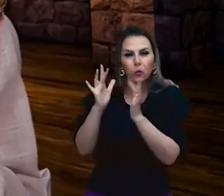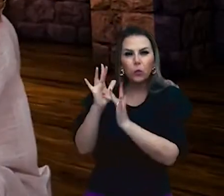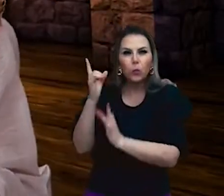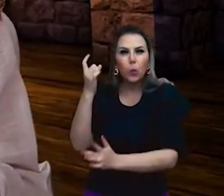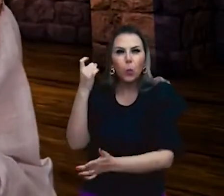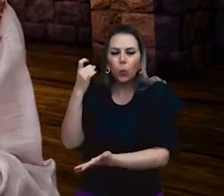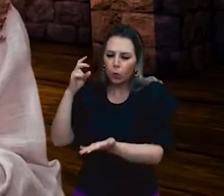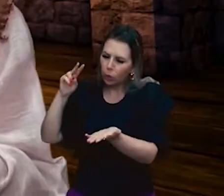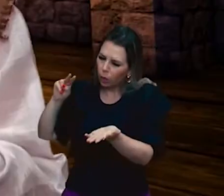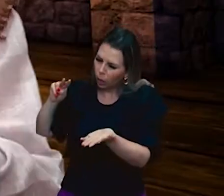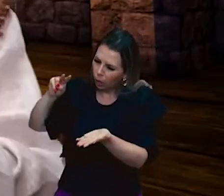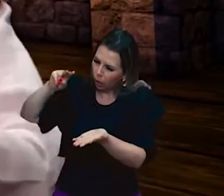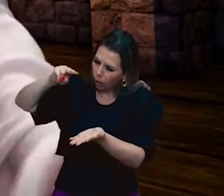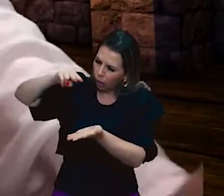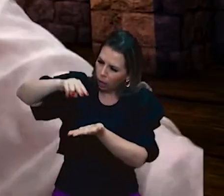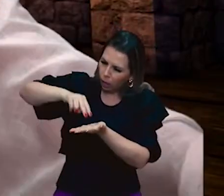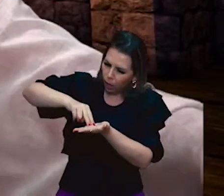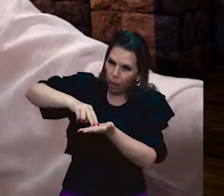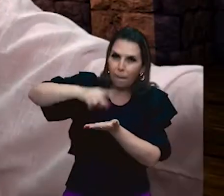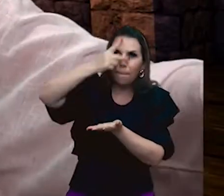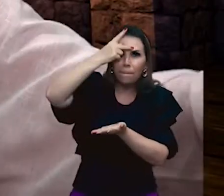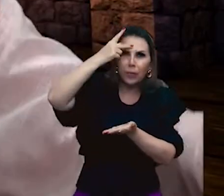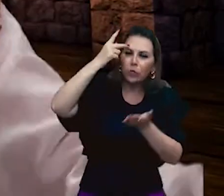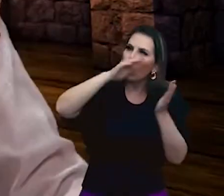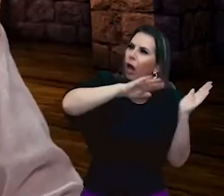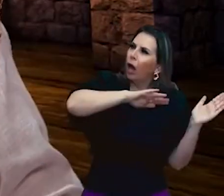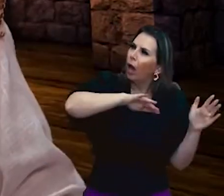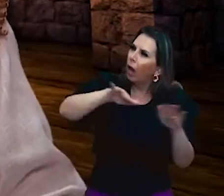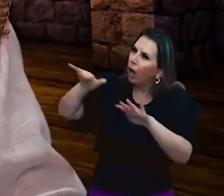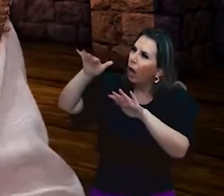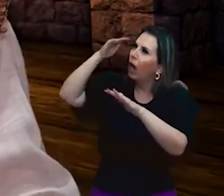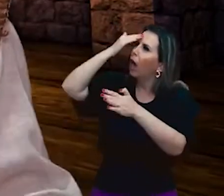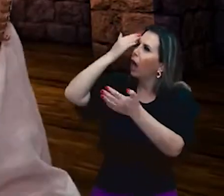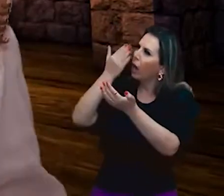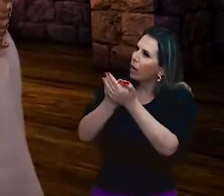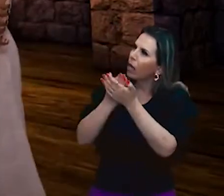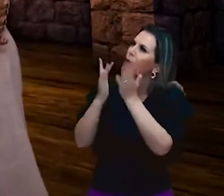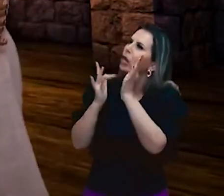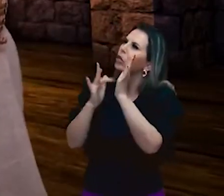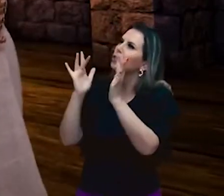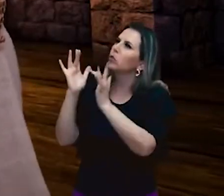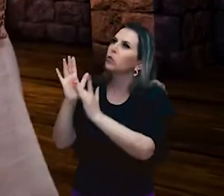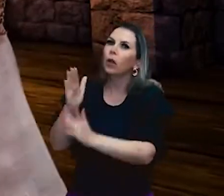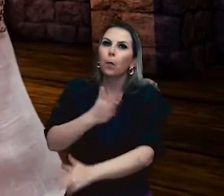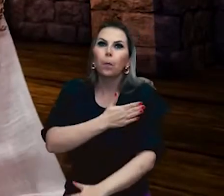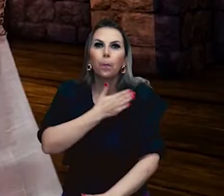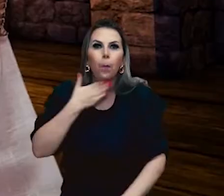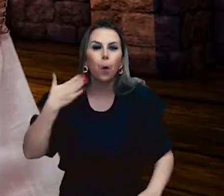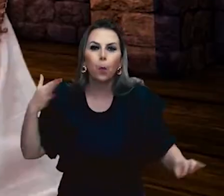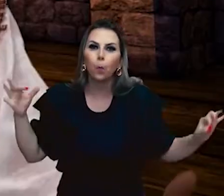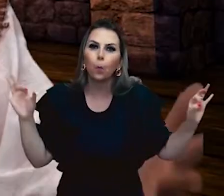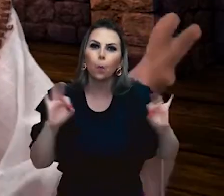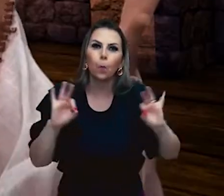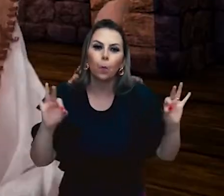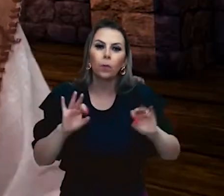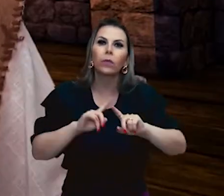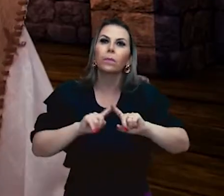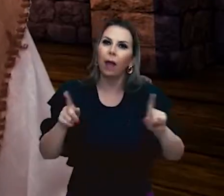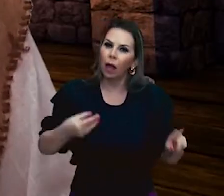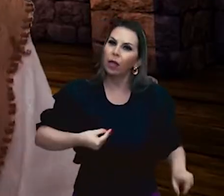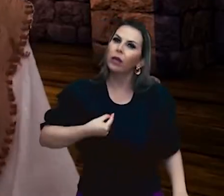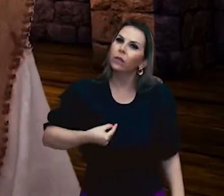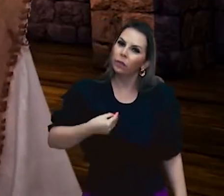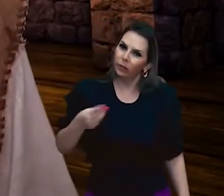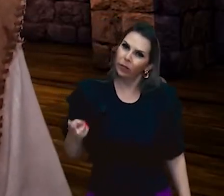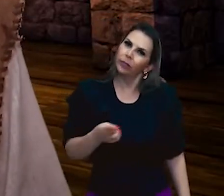único filho para que todo aquele que nele crê não morra, mas tenha a vida